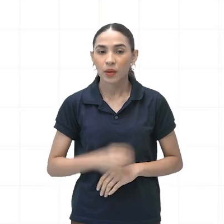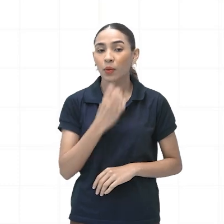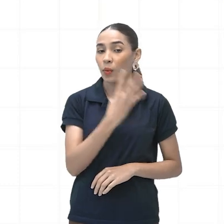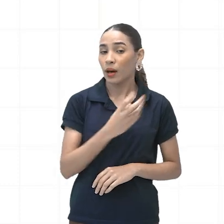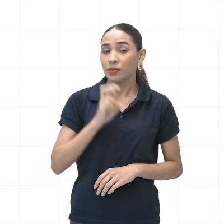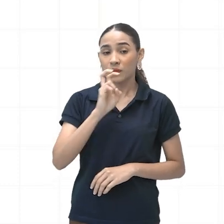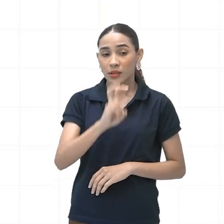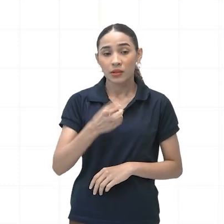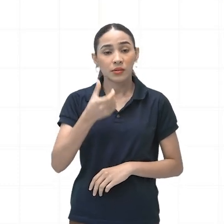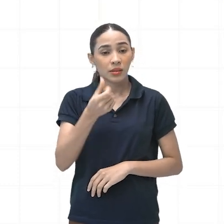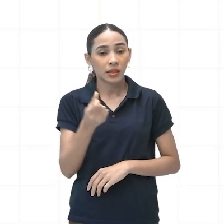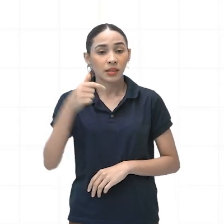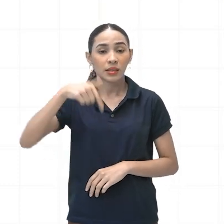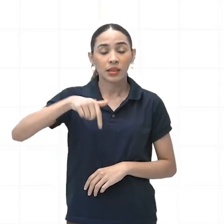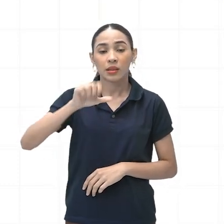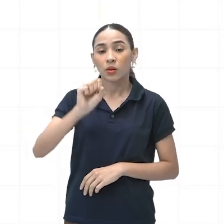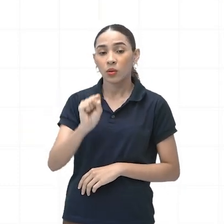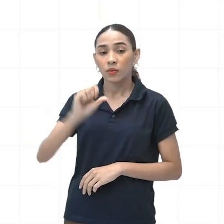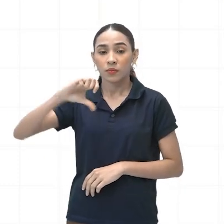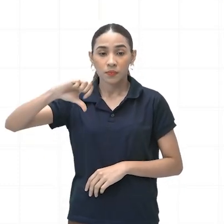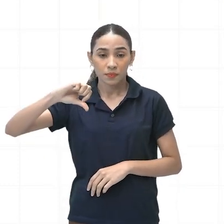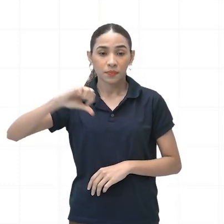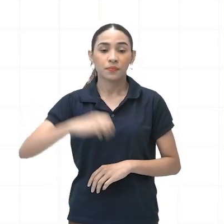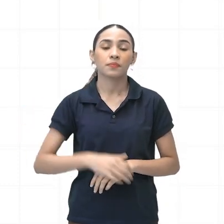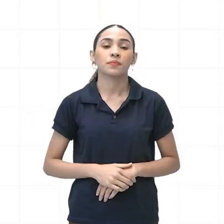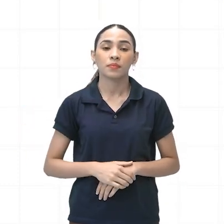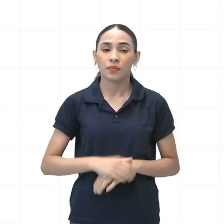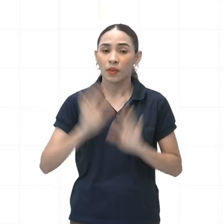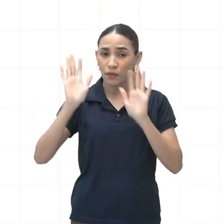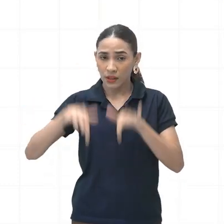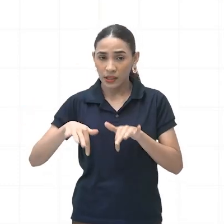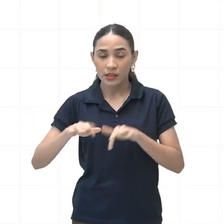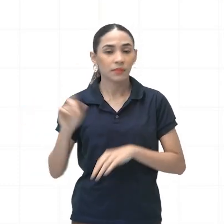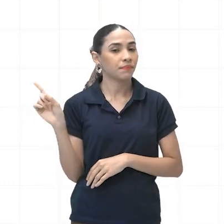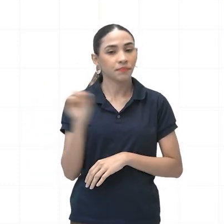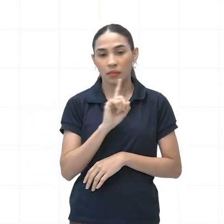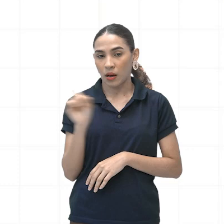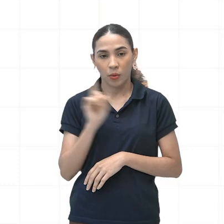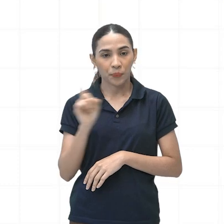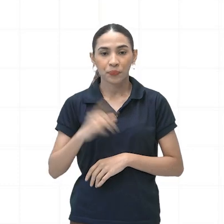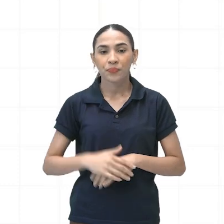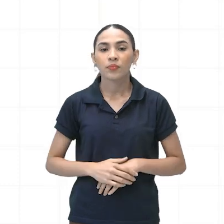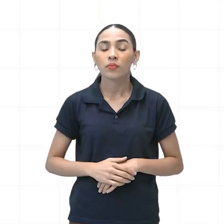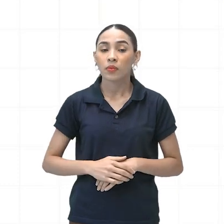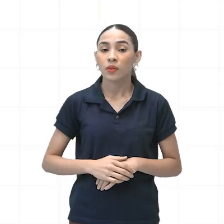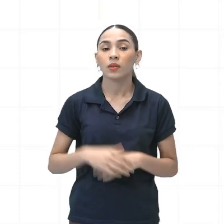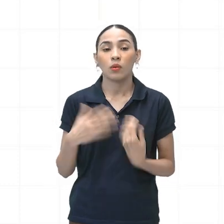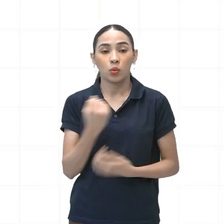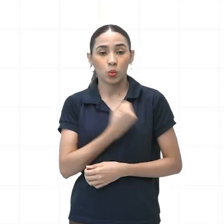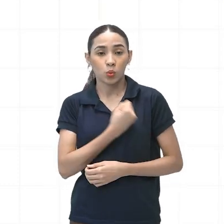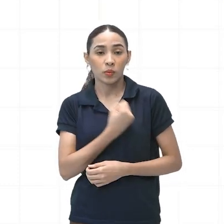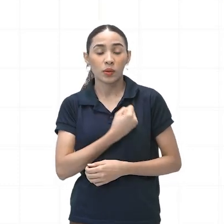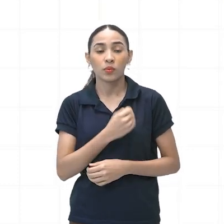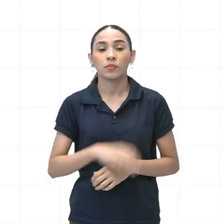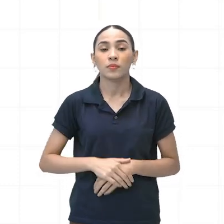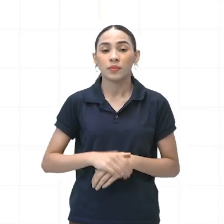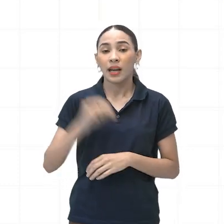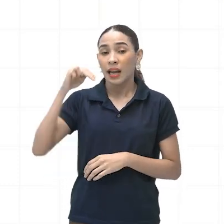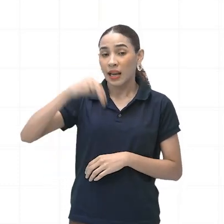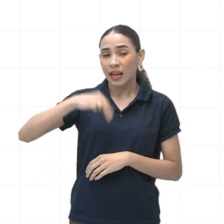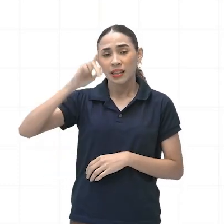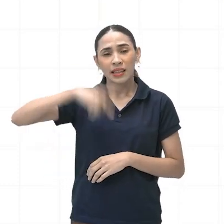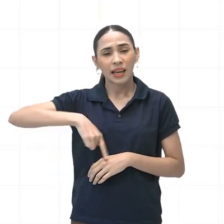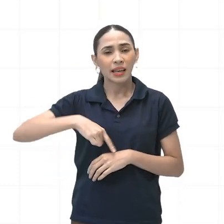4, 5, 6, 7, 8, 9. Acaba aqui? Não. Os números naturais, eles são